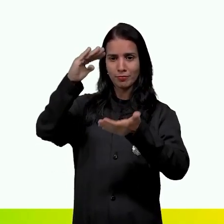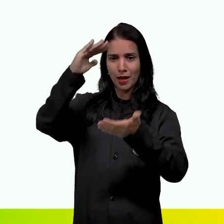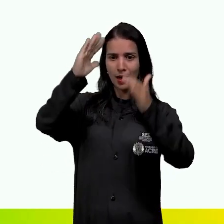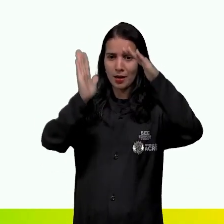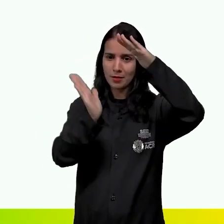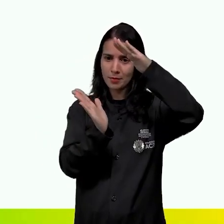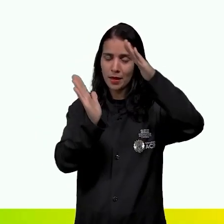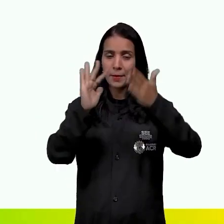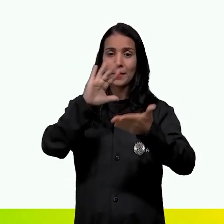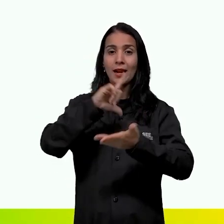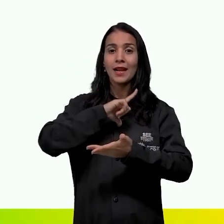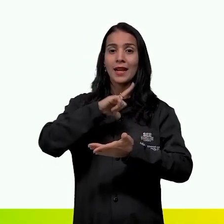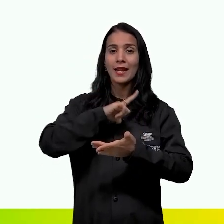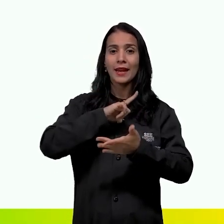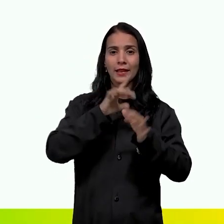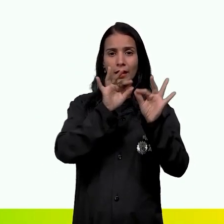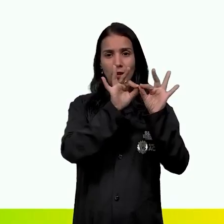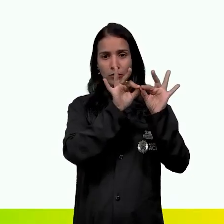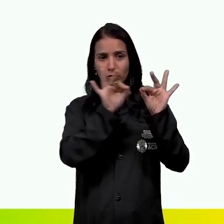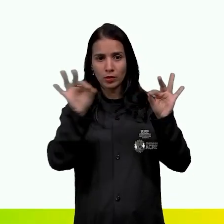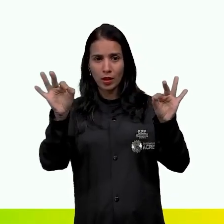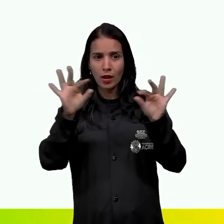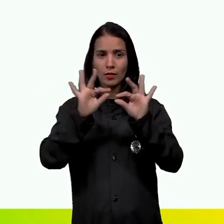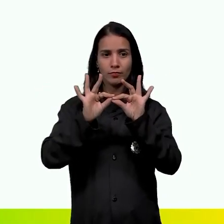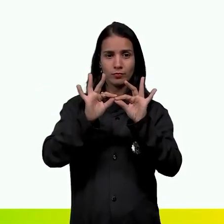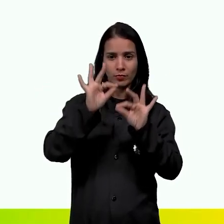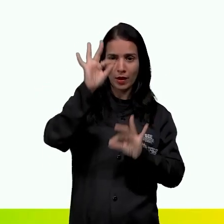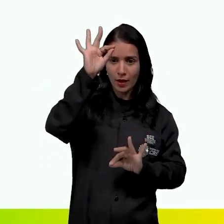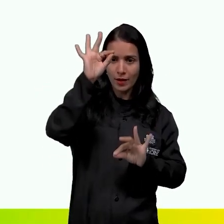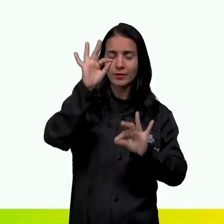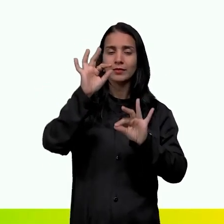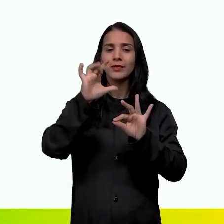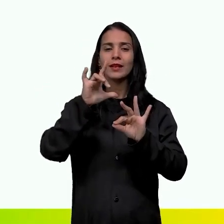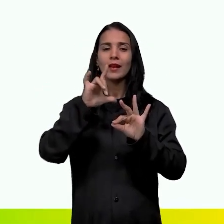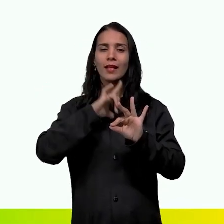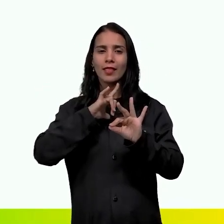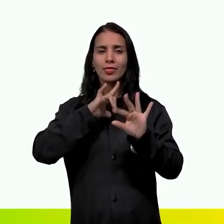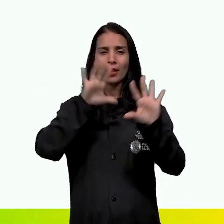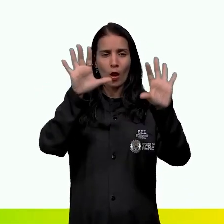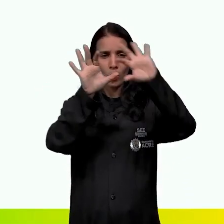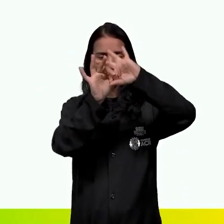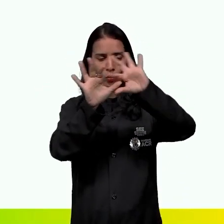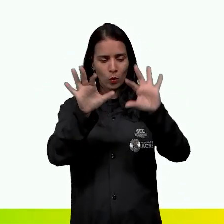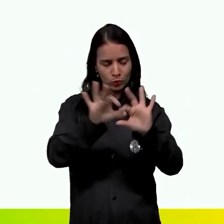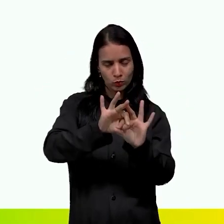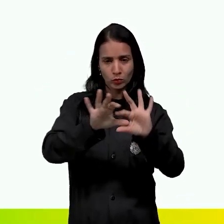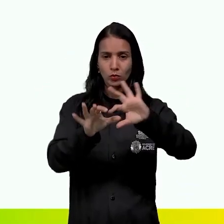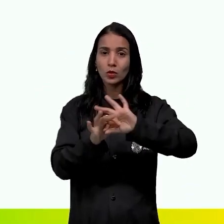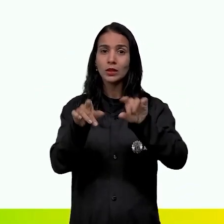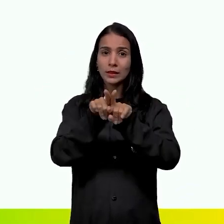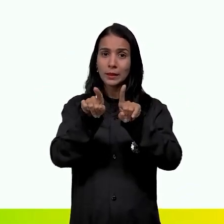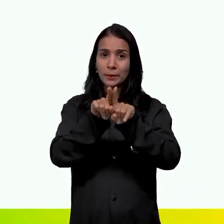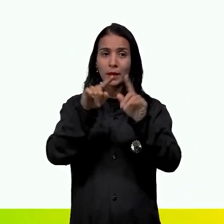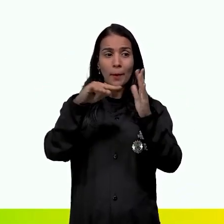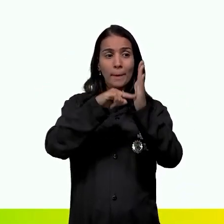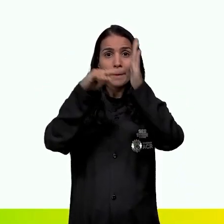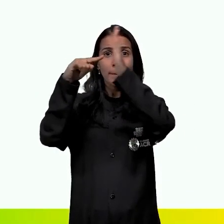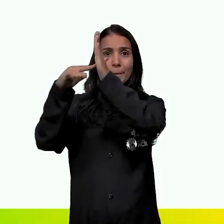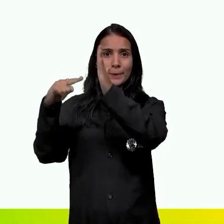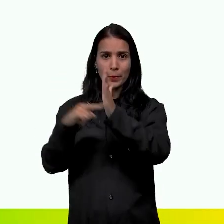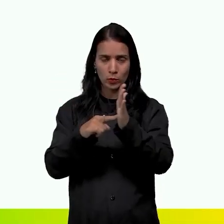e unidas por arestas, que são segmentos de reta, e vértices, que são pontos de interseção das